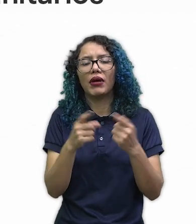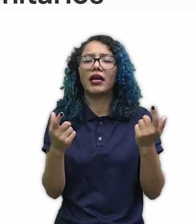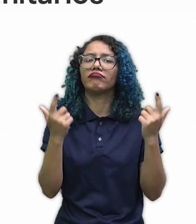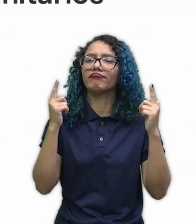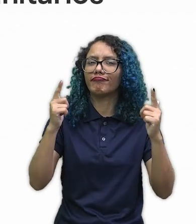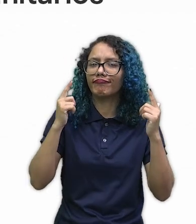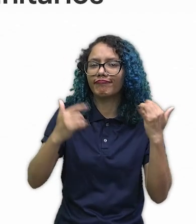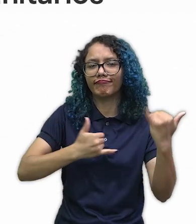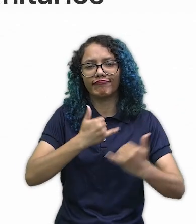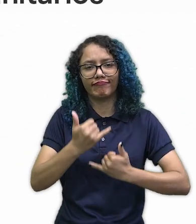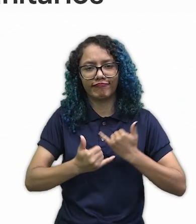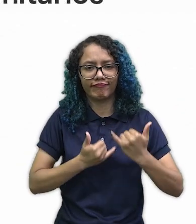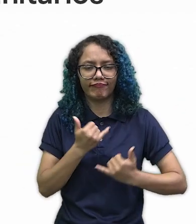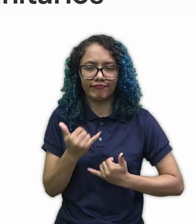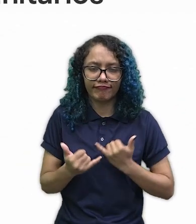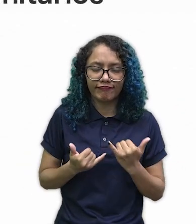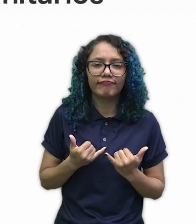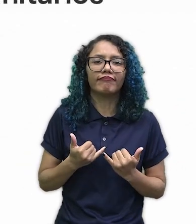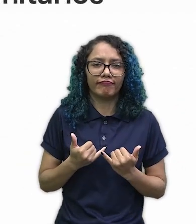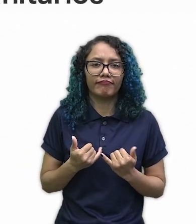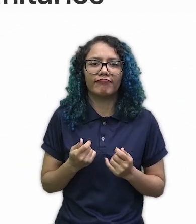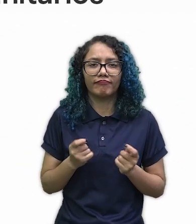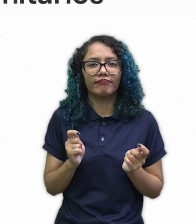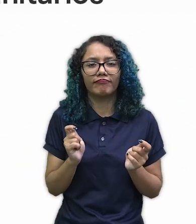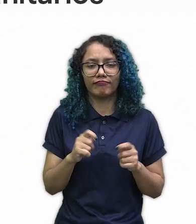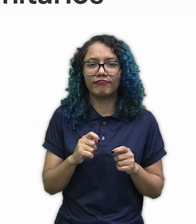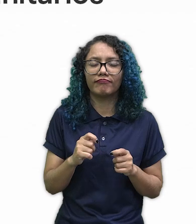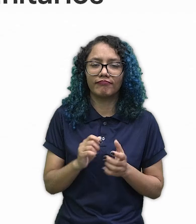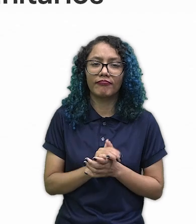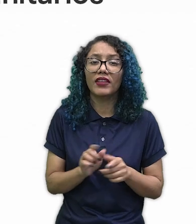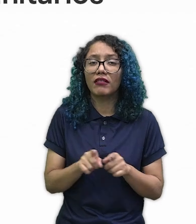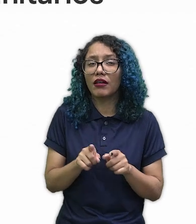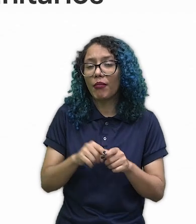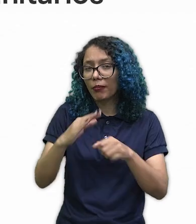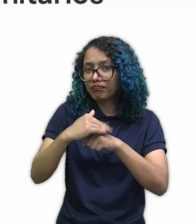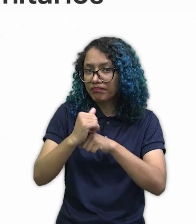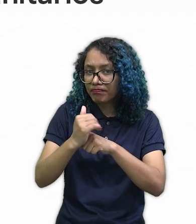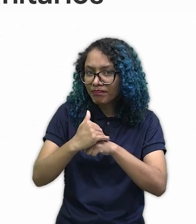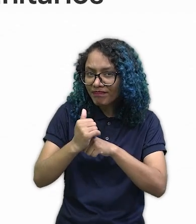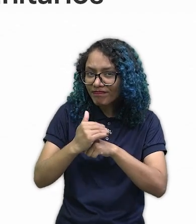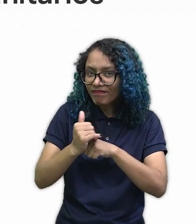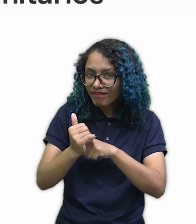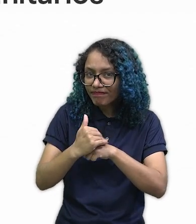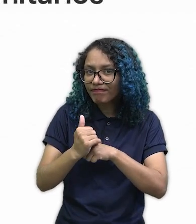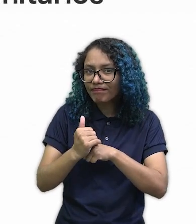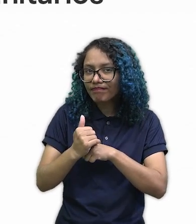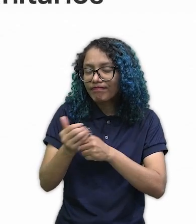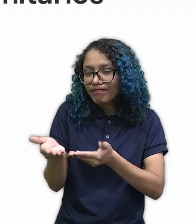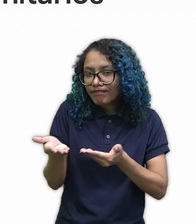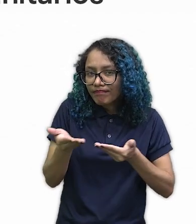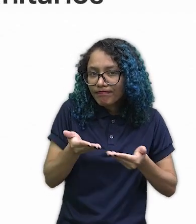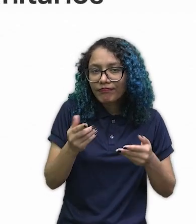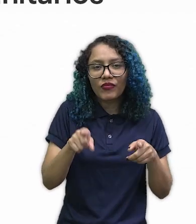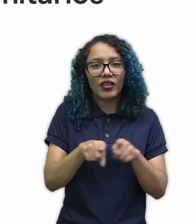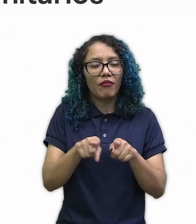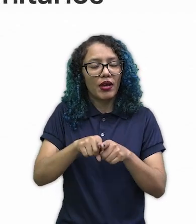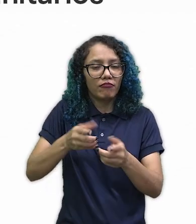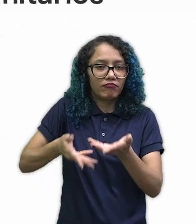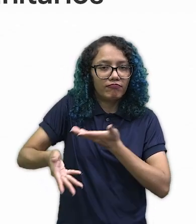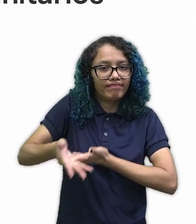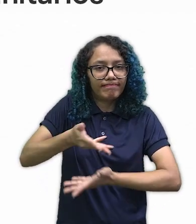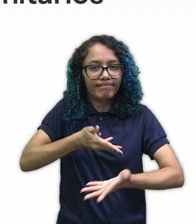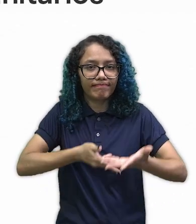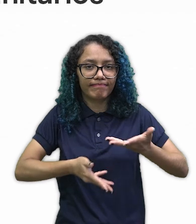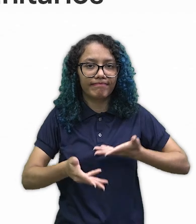onde lá eles vão então encontrar acolhimento, vão encontrar